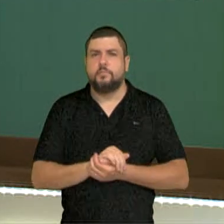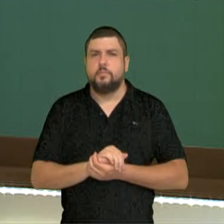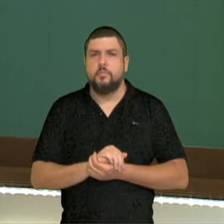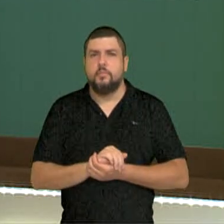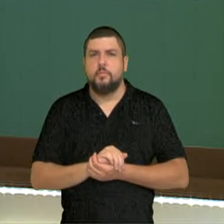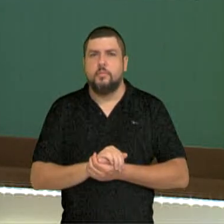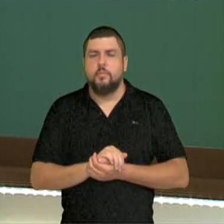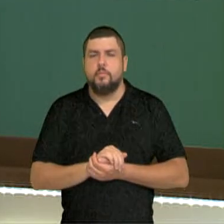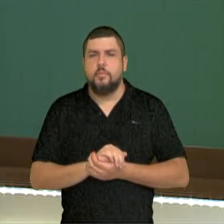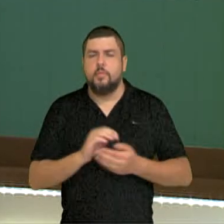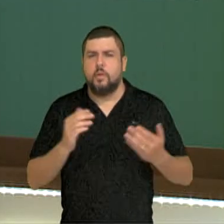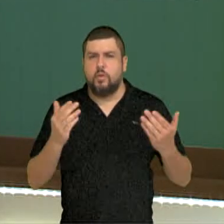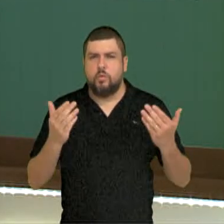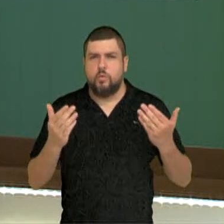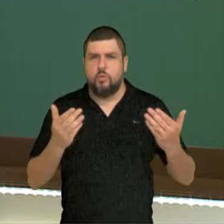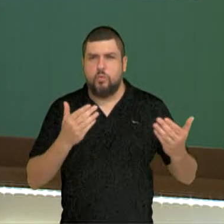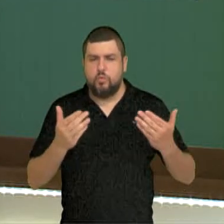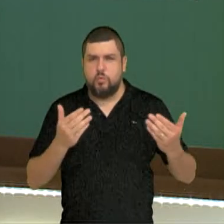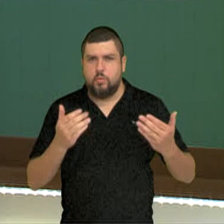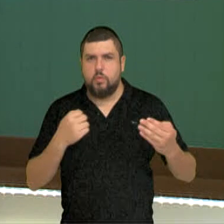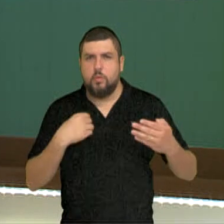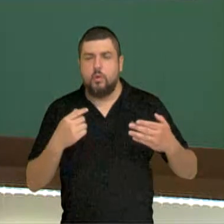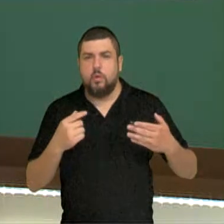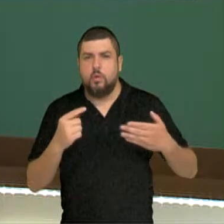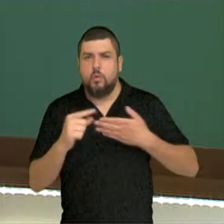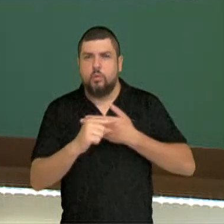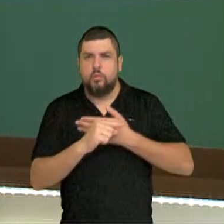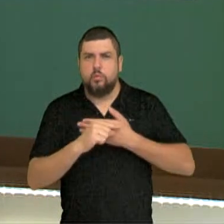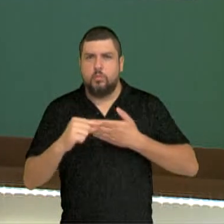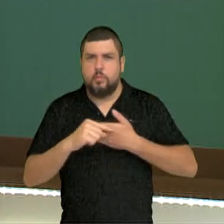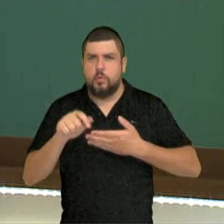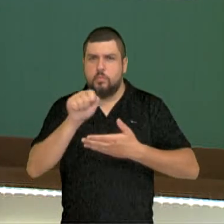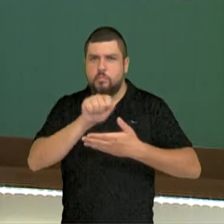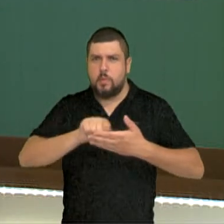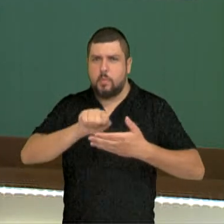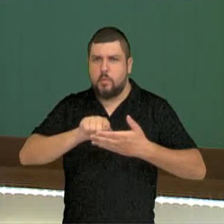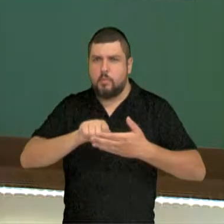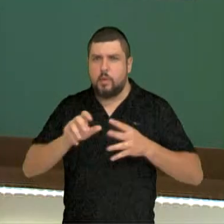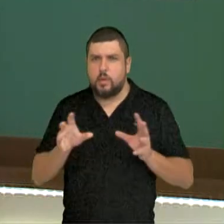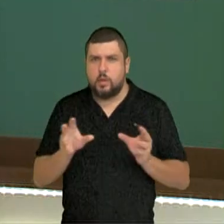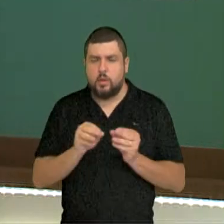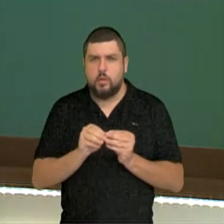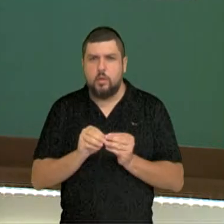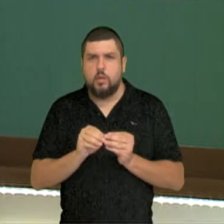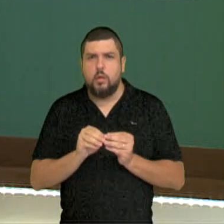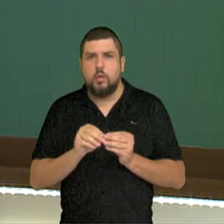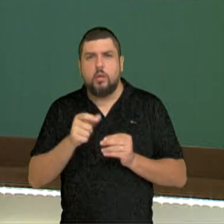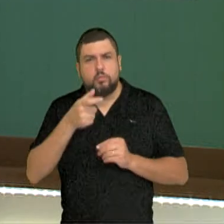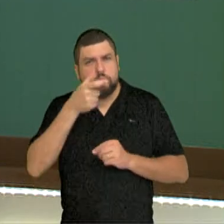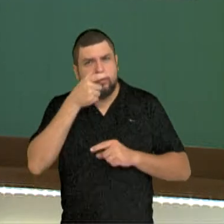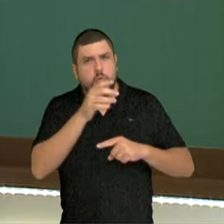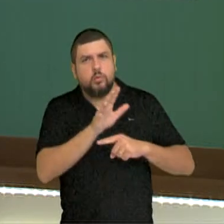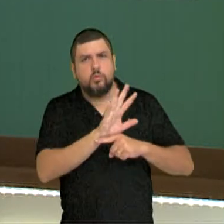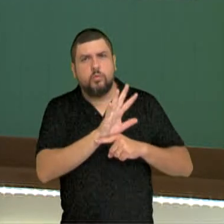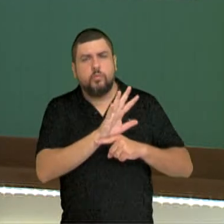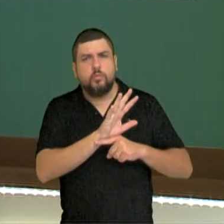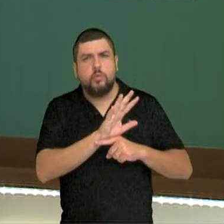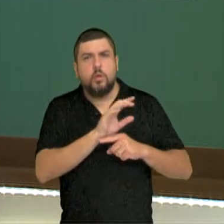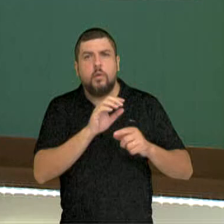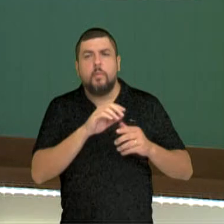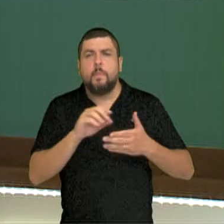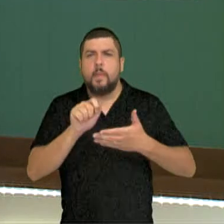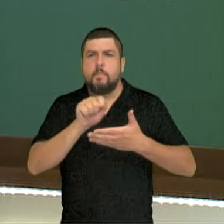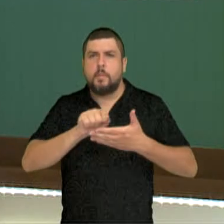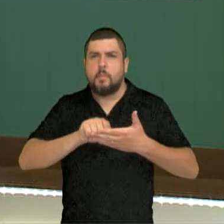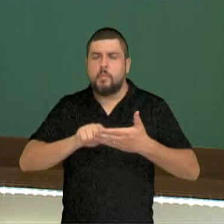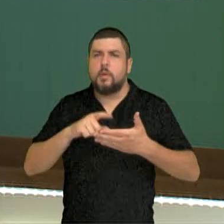no comparativo realizado pelo resenhista ao trabalho feito no filme, explique o que ele achou mais importante. Você percebeu que tem